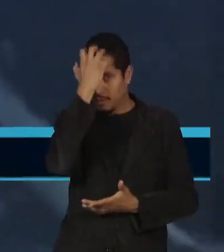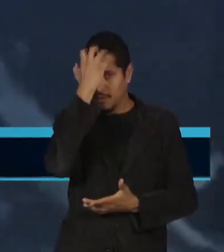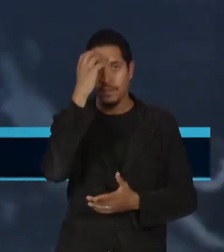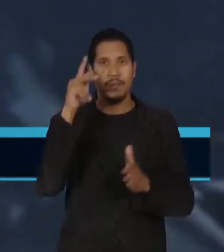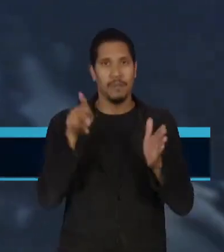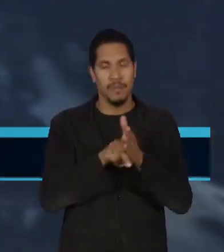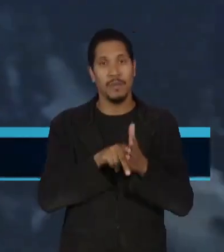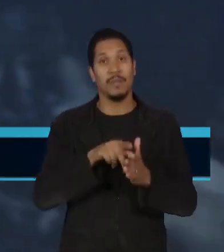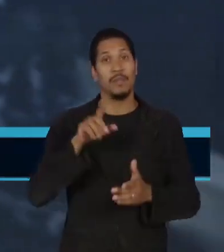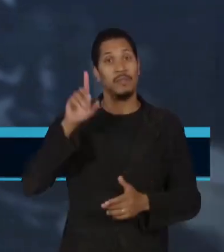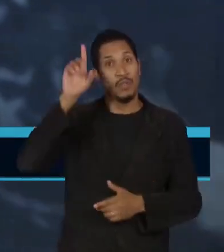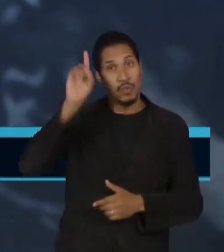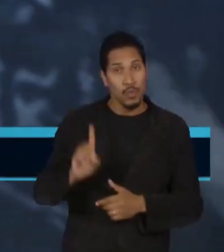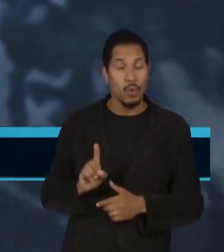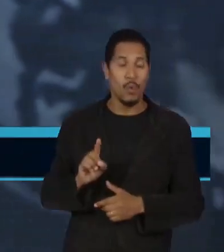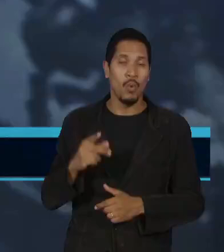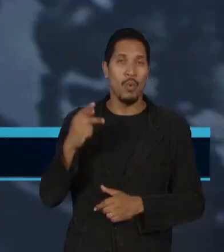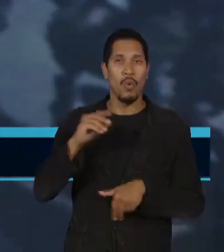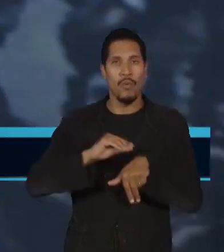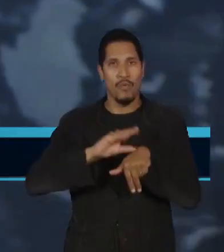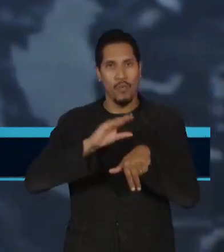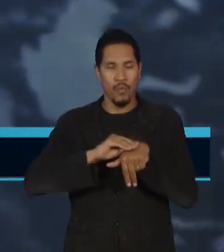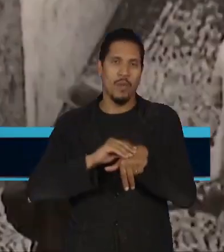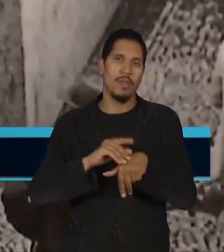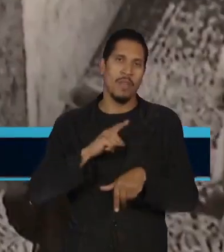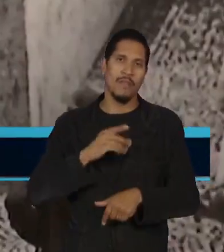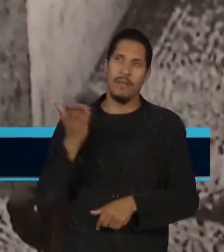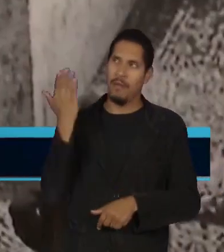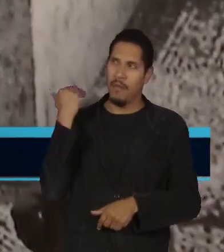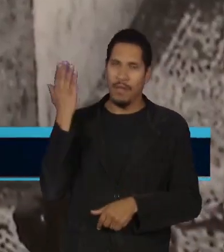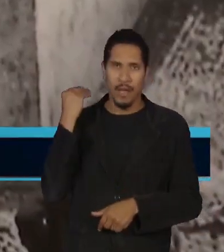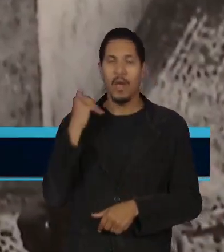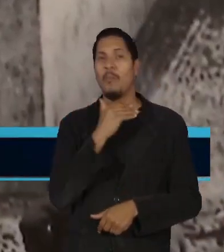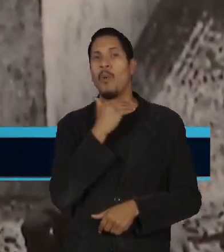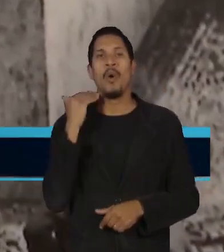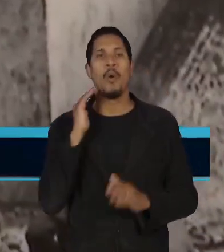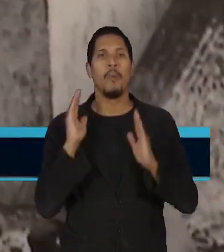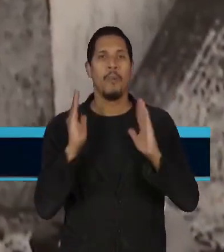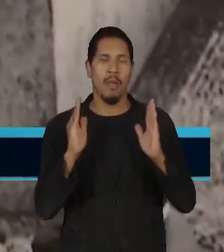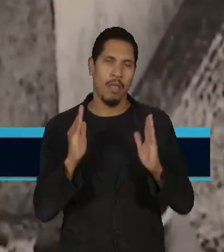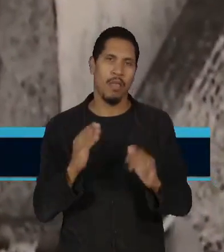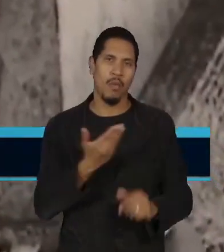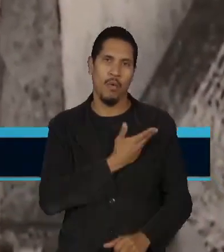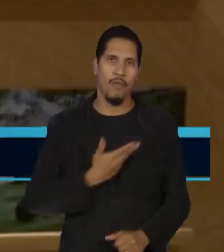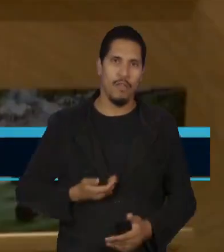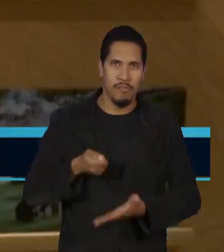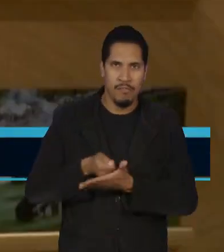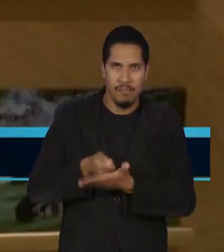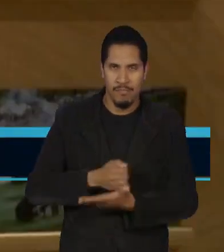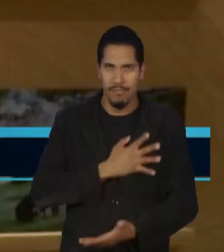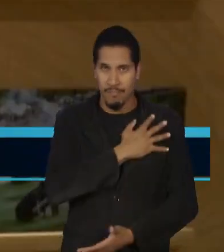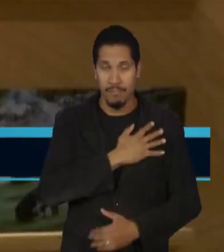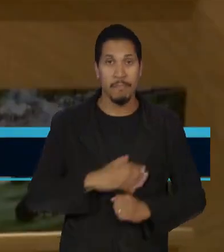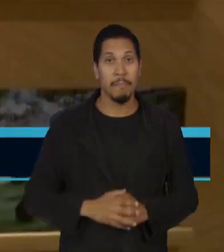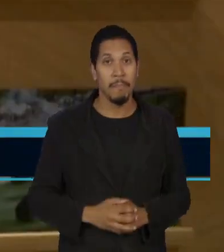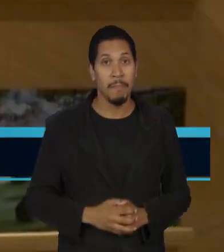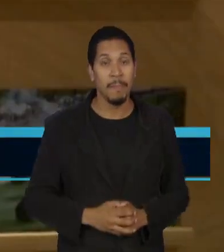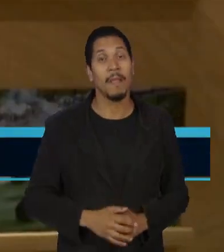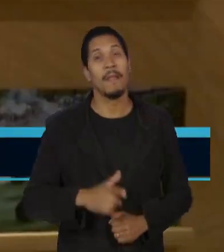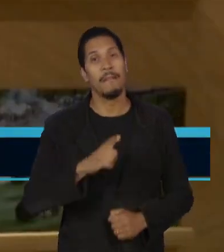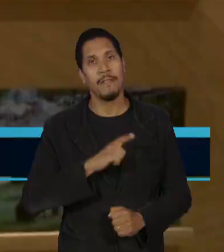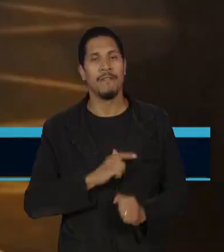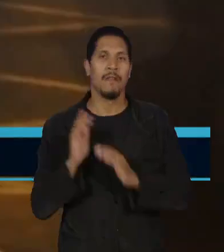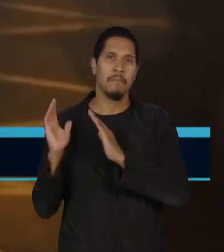TV Cultura, morto durante a ditadura militar. Do combate à ditadura militar, passando pela Comissão